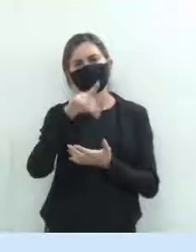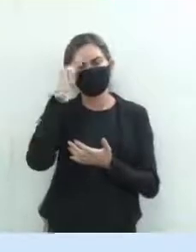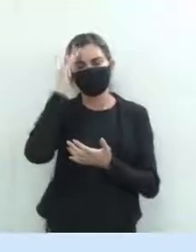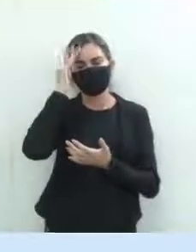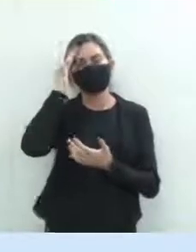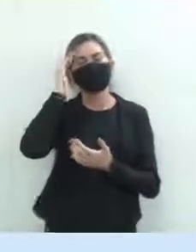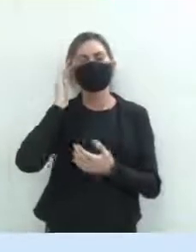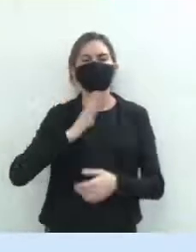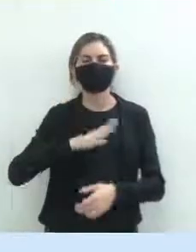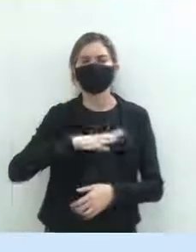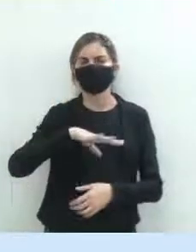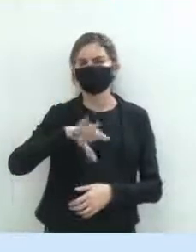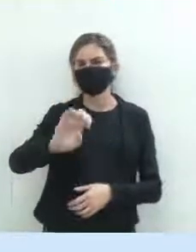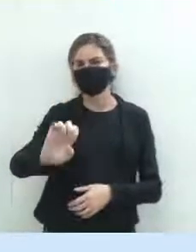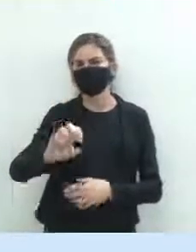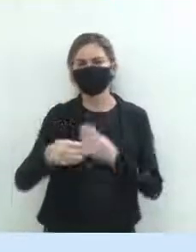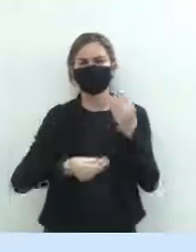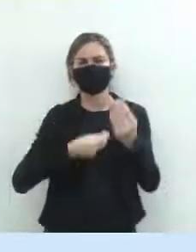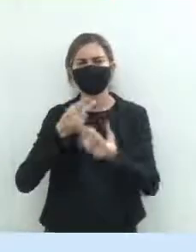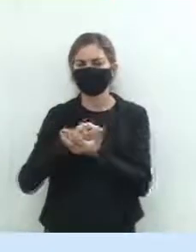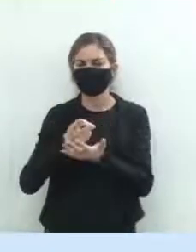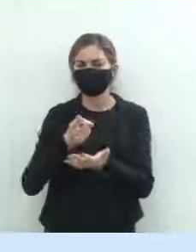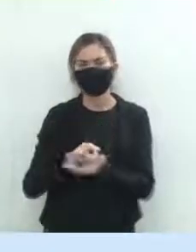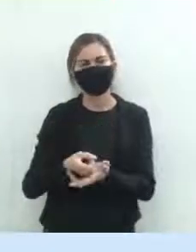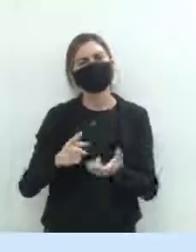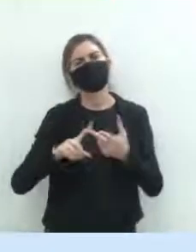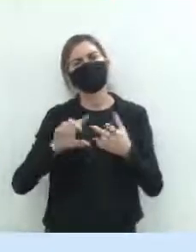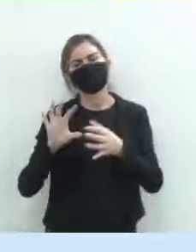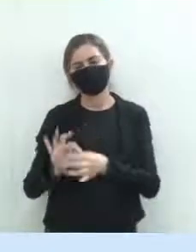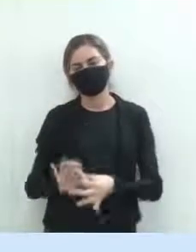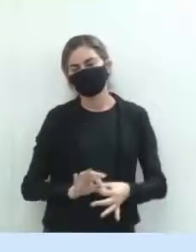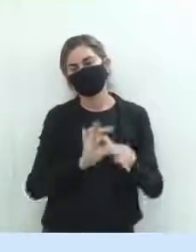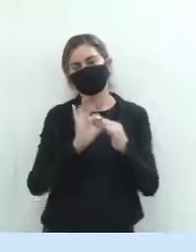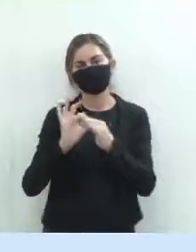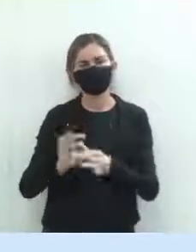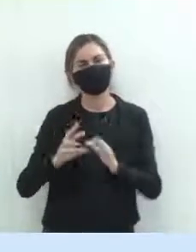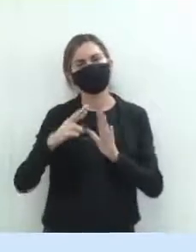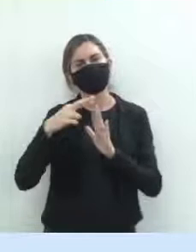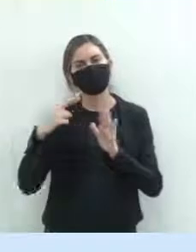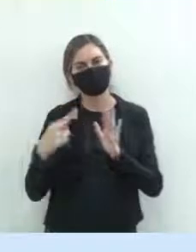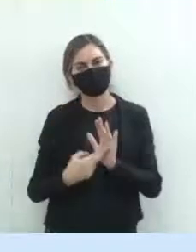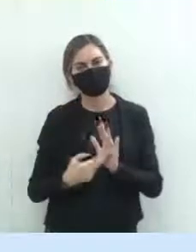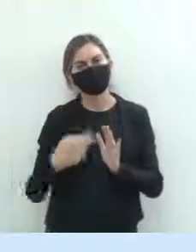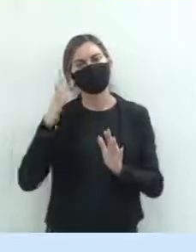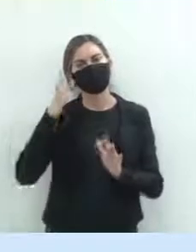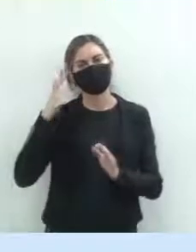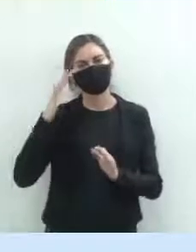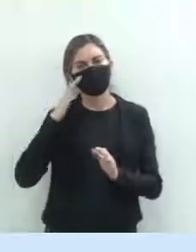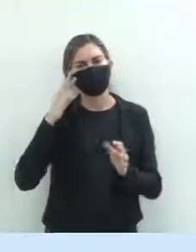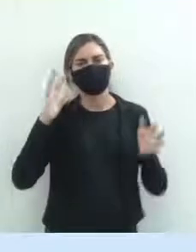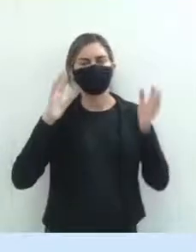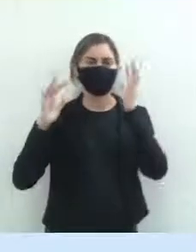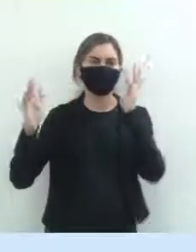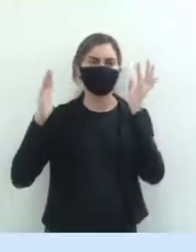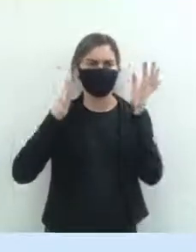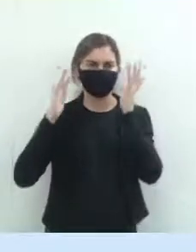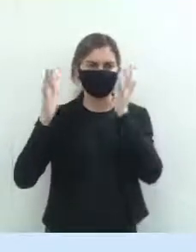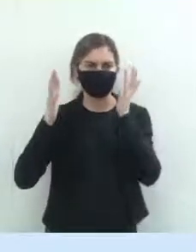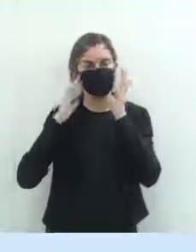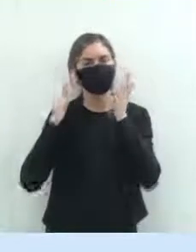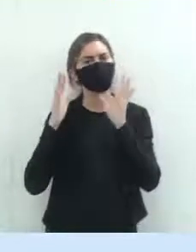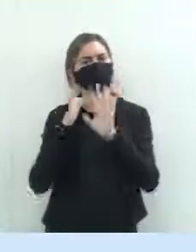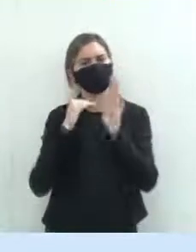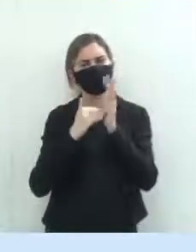como princípio, como sendo permanente, universal, uma regra, uma teoria, uma reflexão, certo? Todas